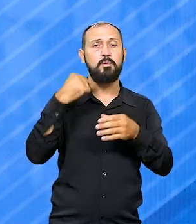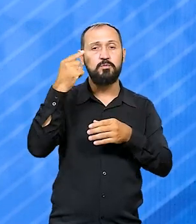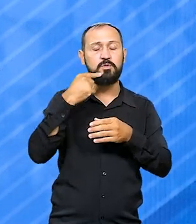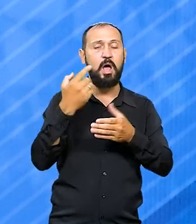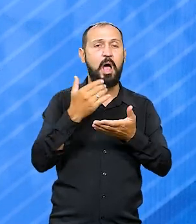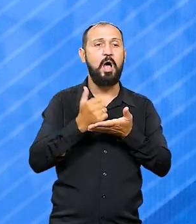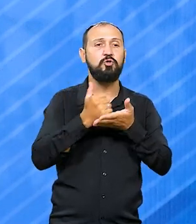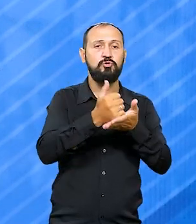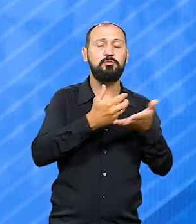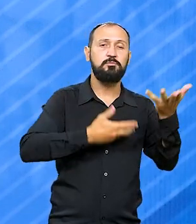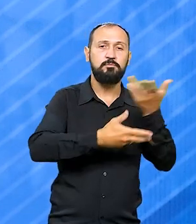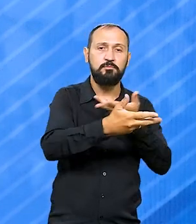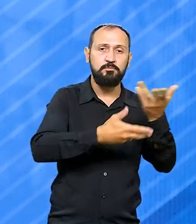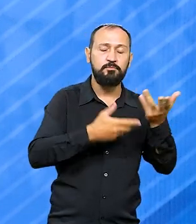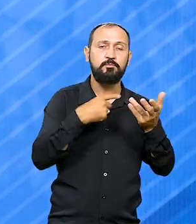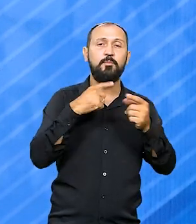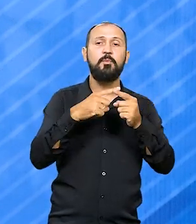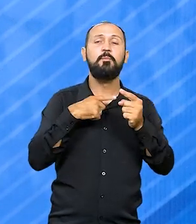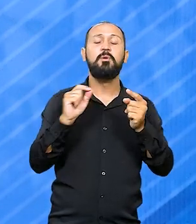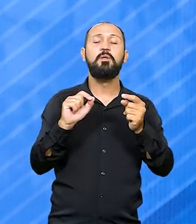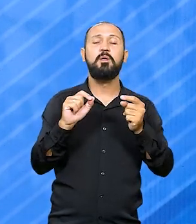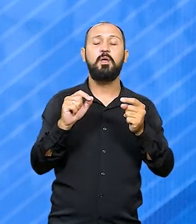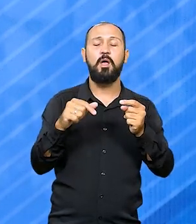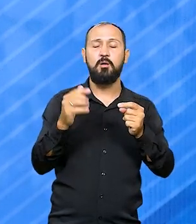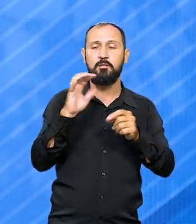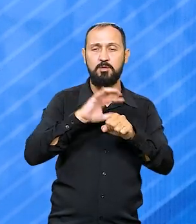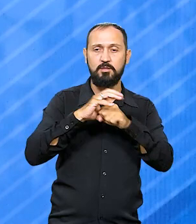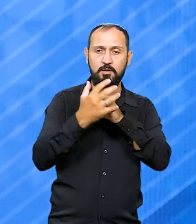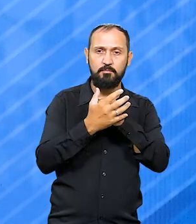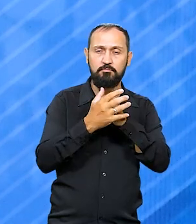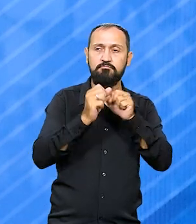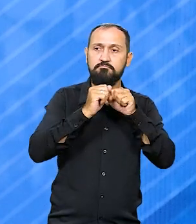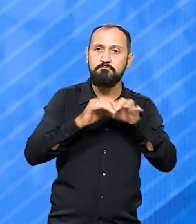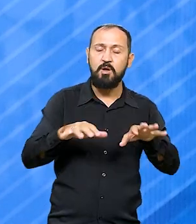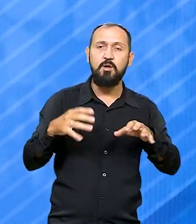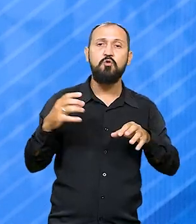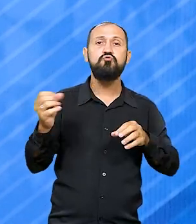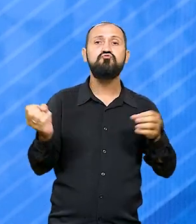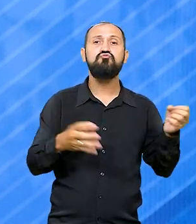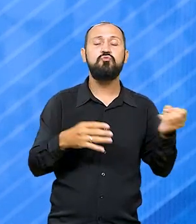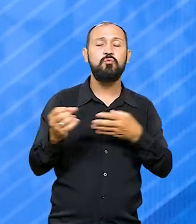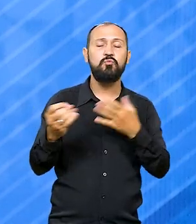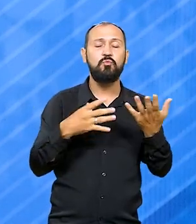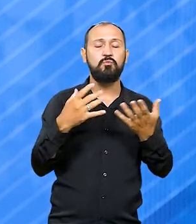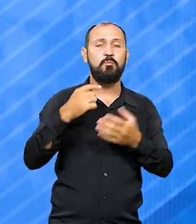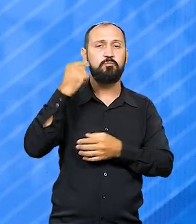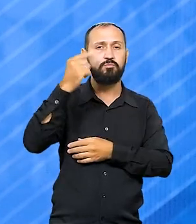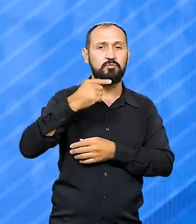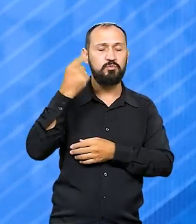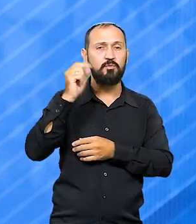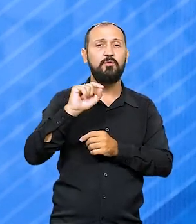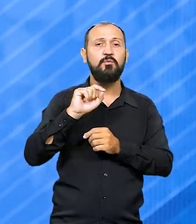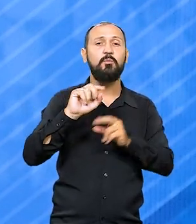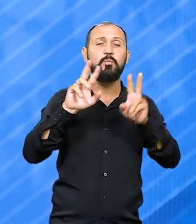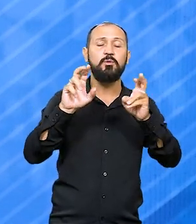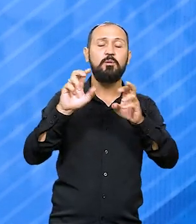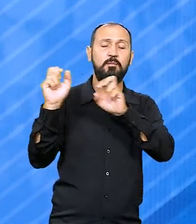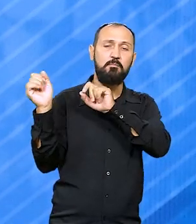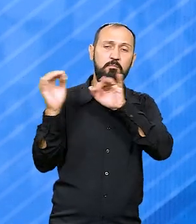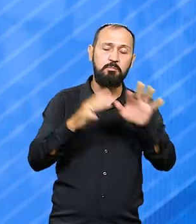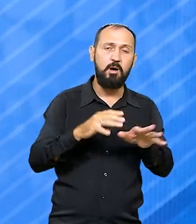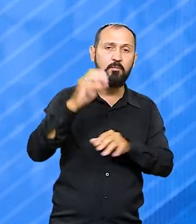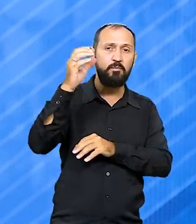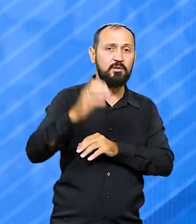é uma advocacia colaborativa. Por quê? Nessa pandemia, migraram muitos novos advogados para a